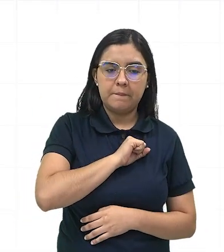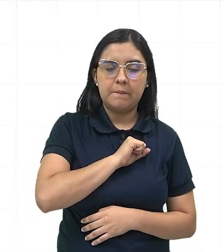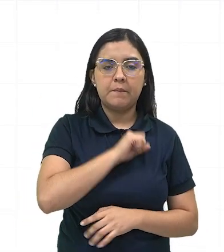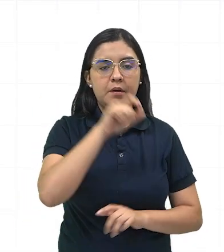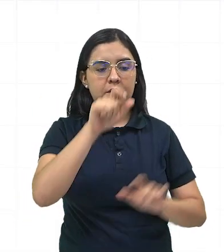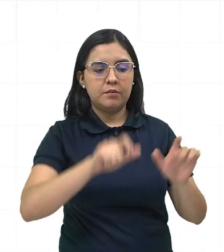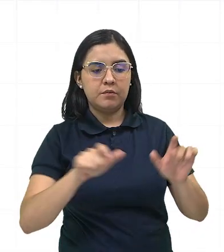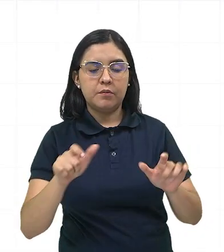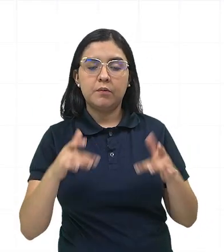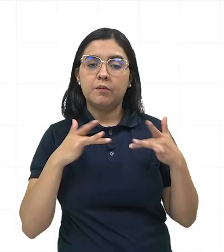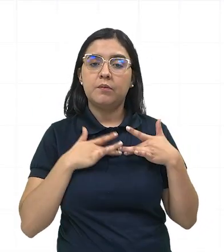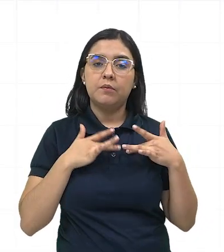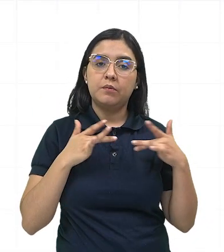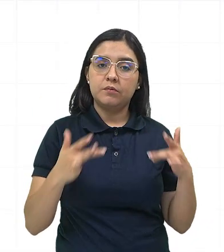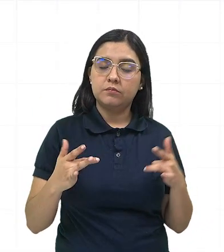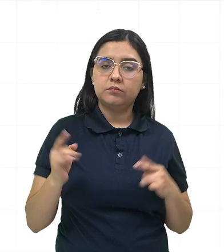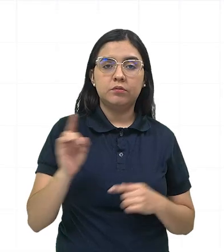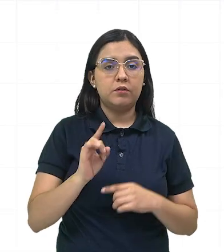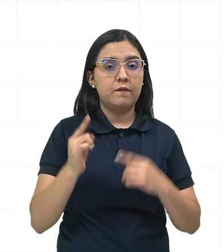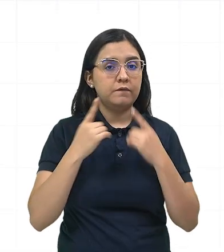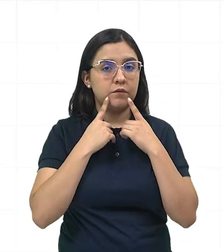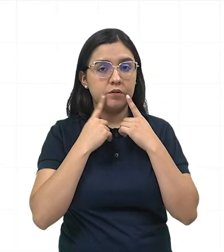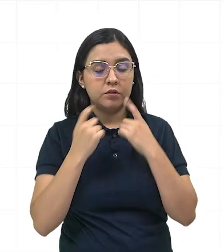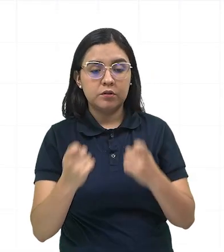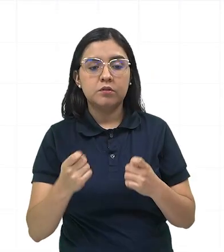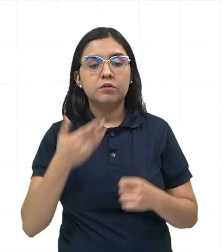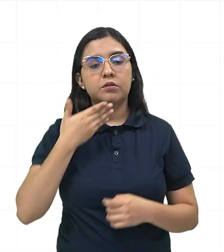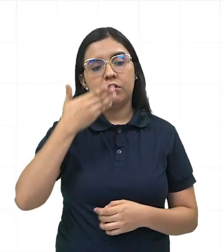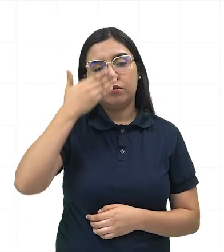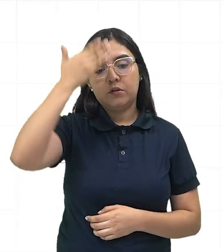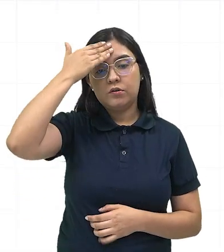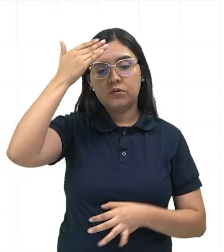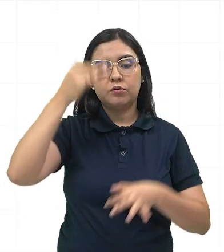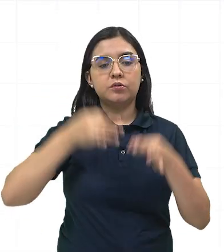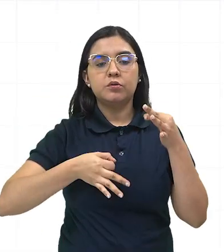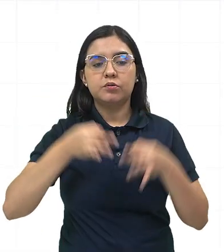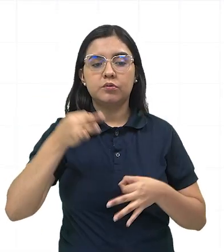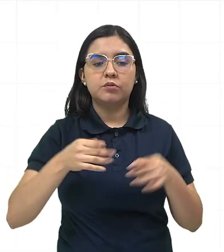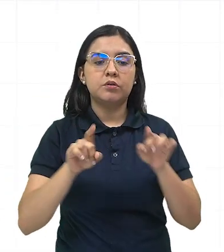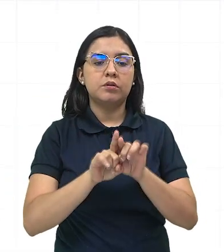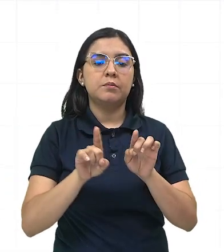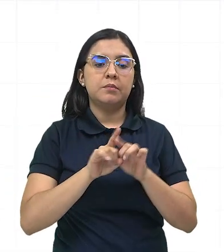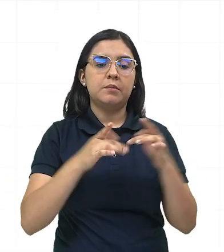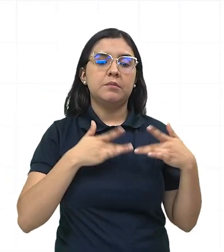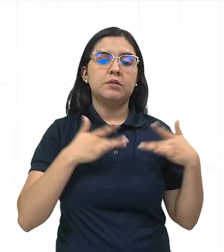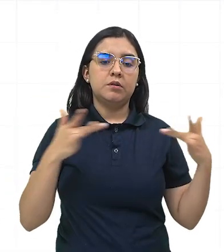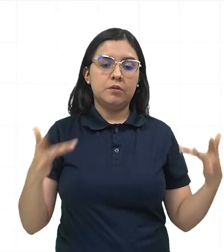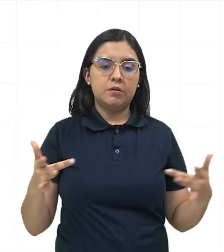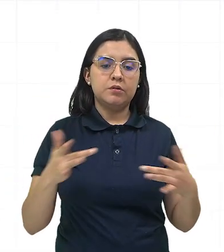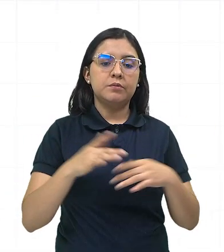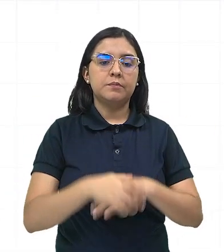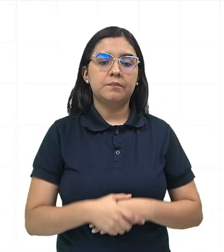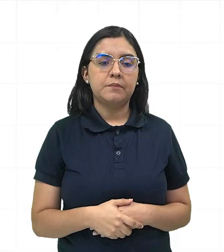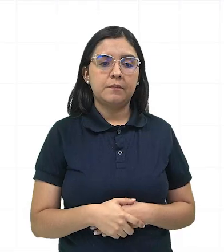a compaixão e a não violência, o islamismo, que vai falar sobre justiça e misericórdia, né?